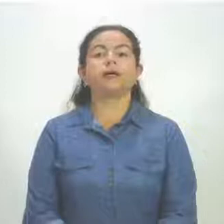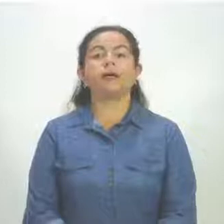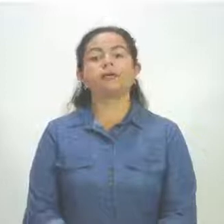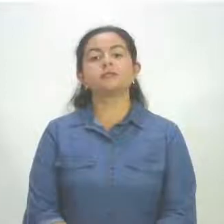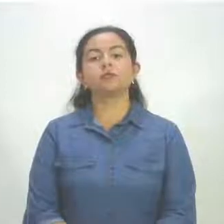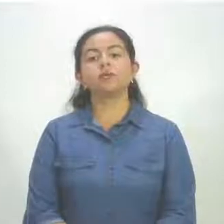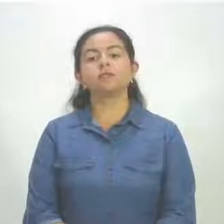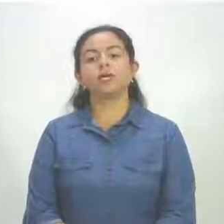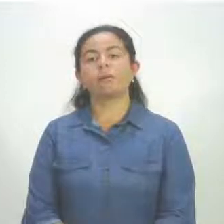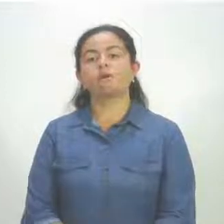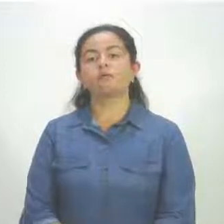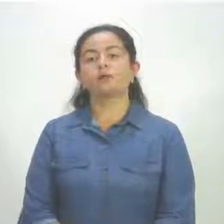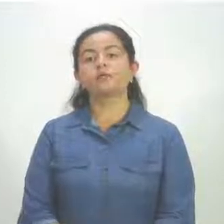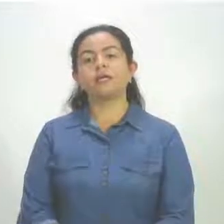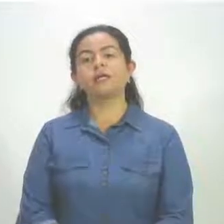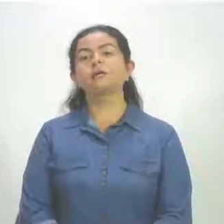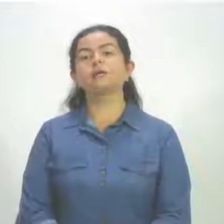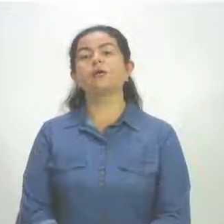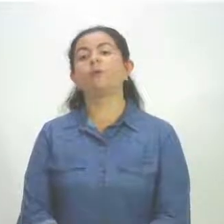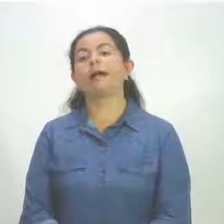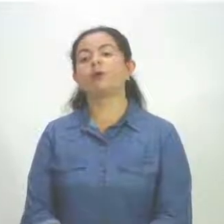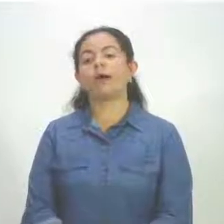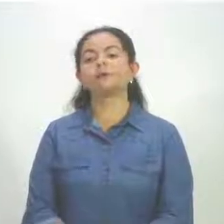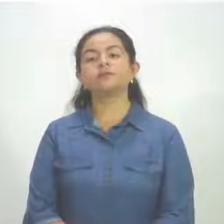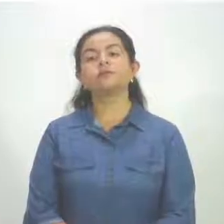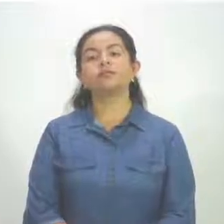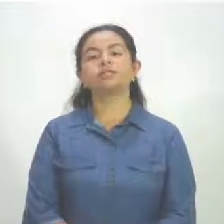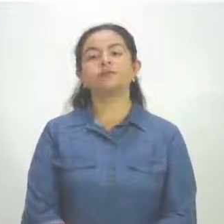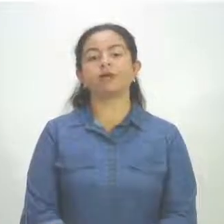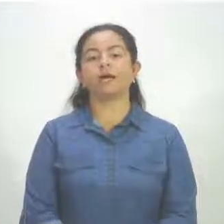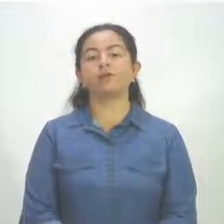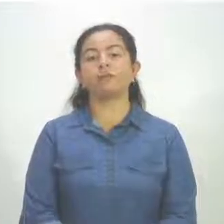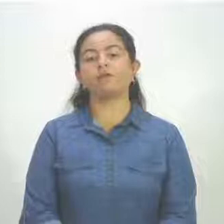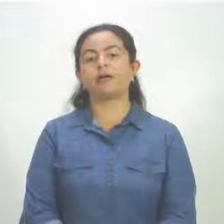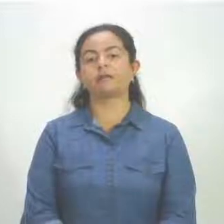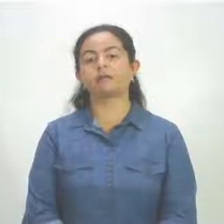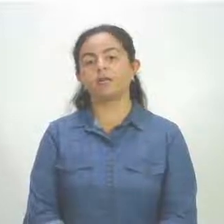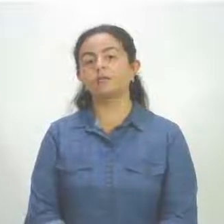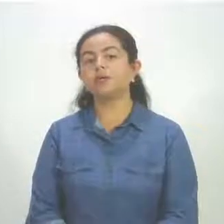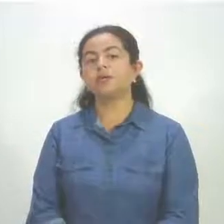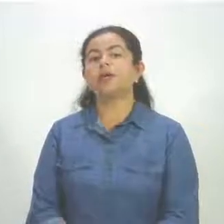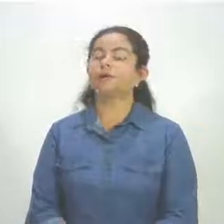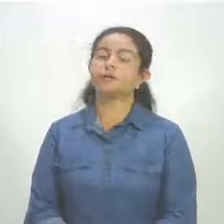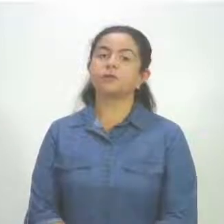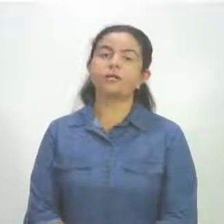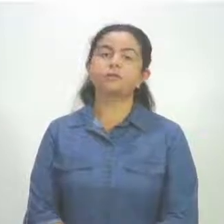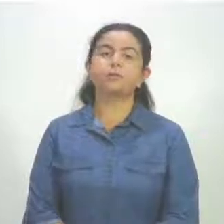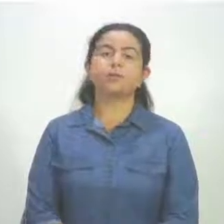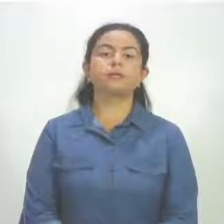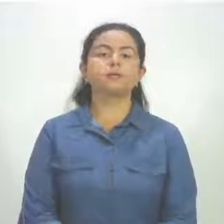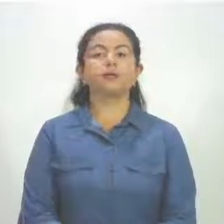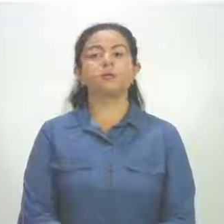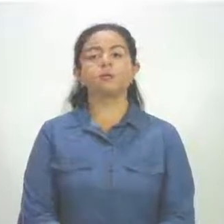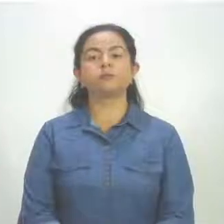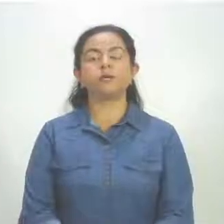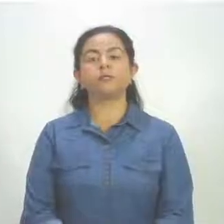bimestre, esse número de reprovações ele reduziu para quatro discentes que ficaram reprovados ou três em três ou mais